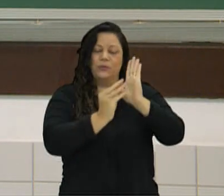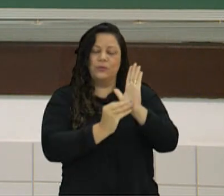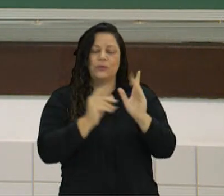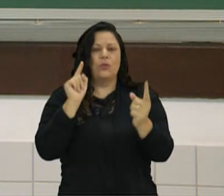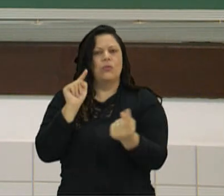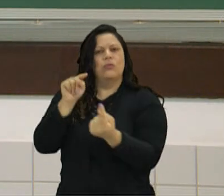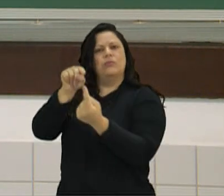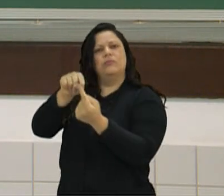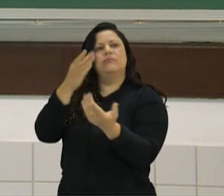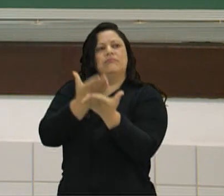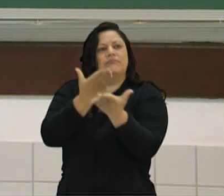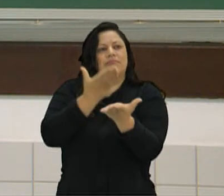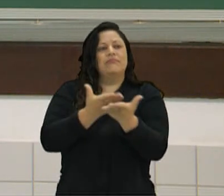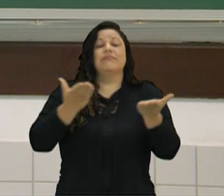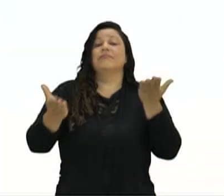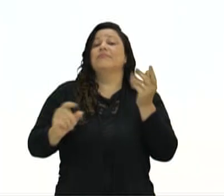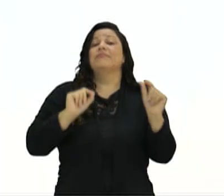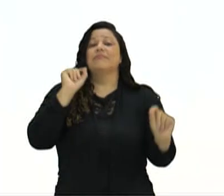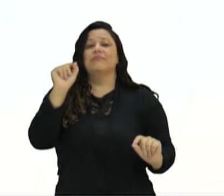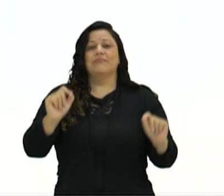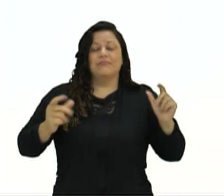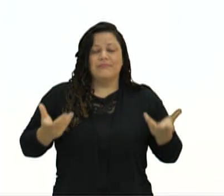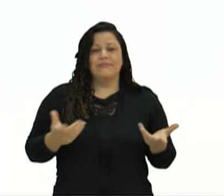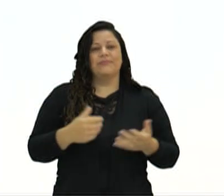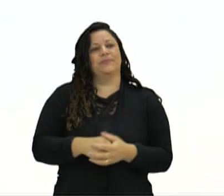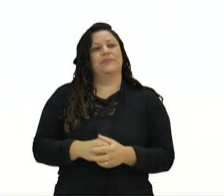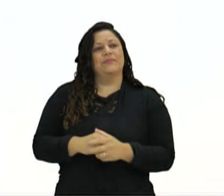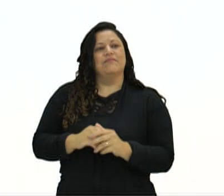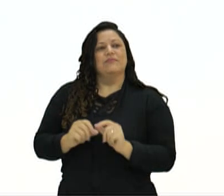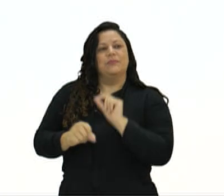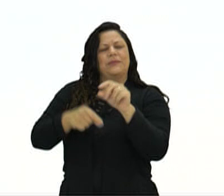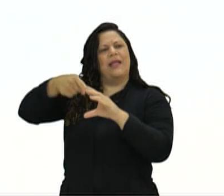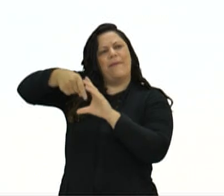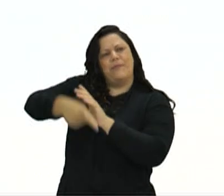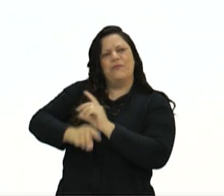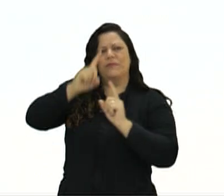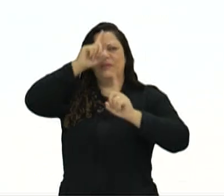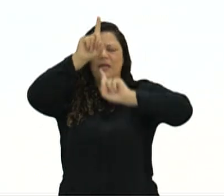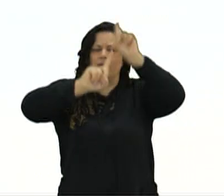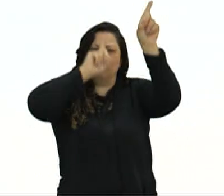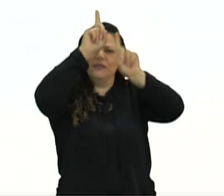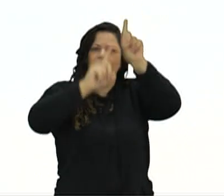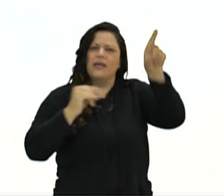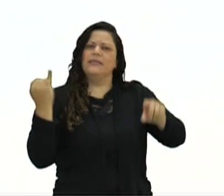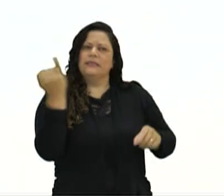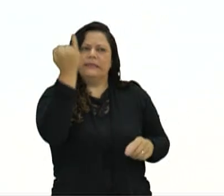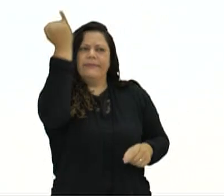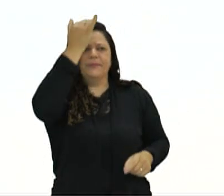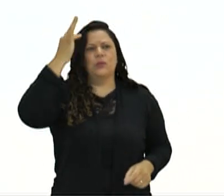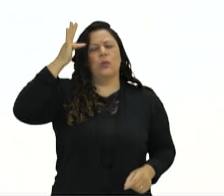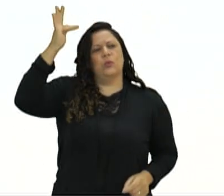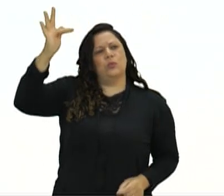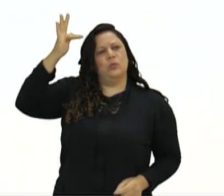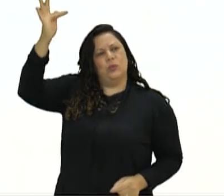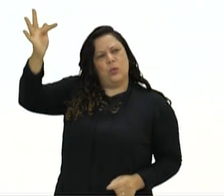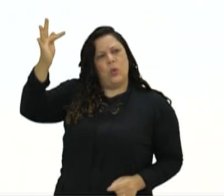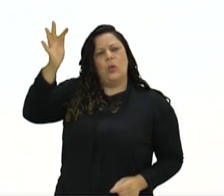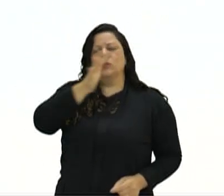da aula de hoje são os seguintes: reforçar e aprofundar ideias importantes do filósofo